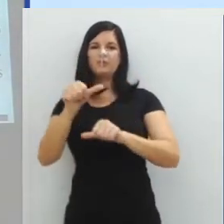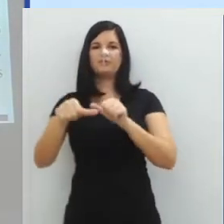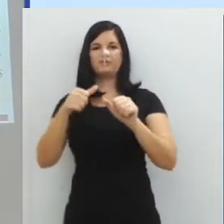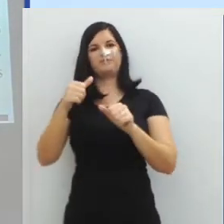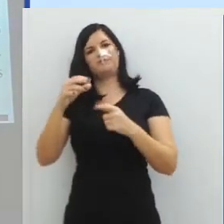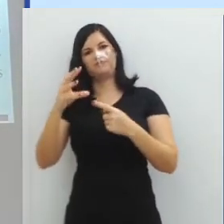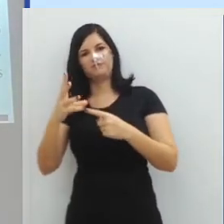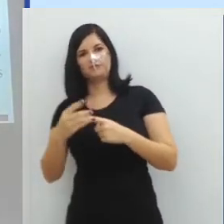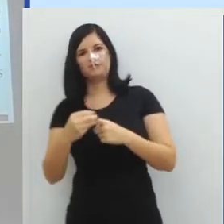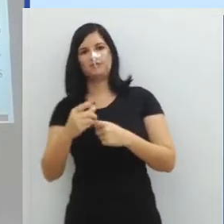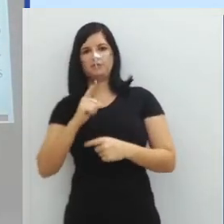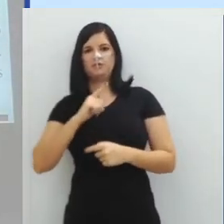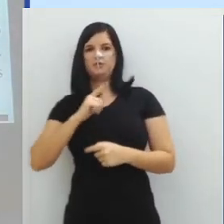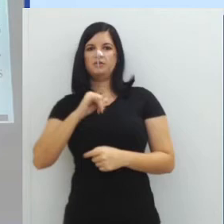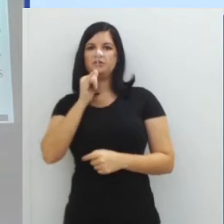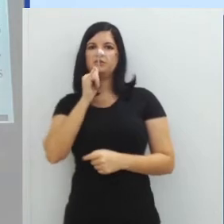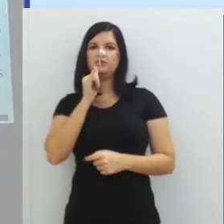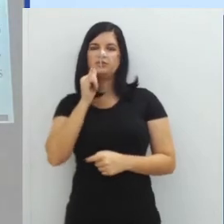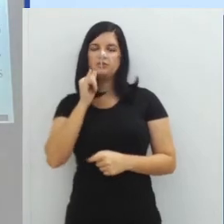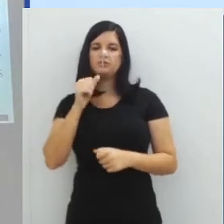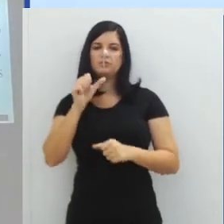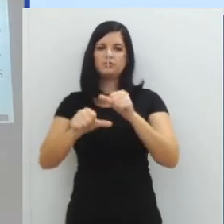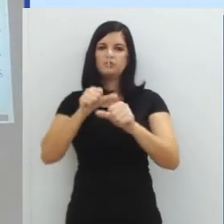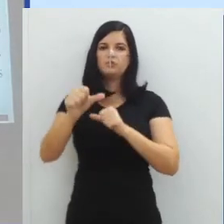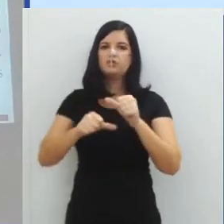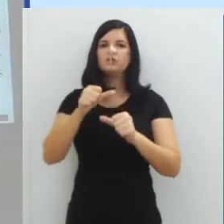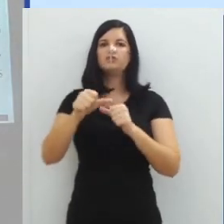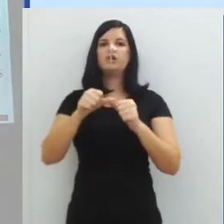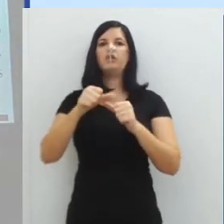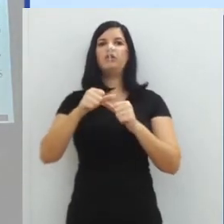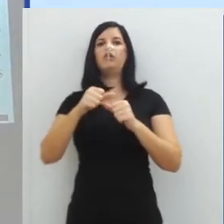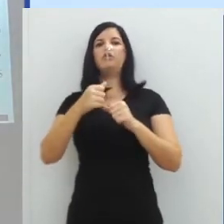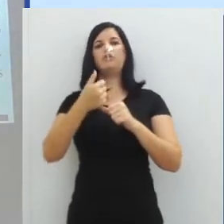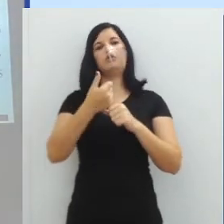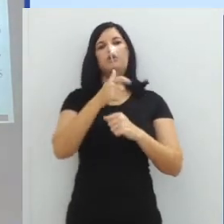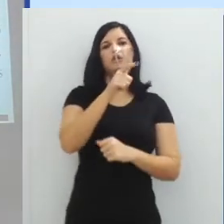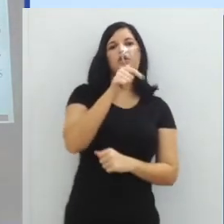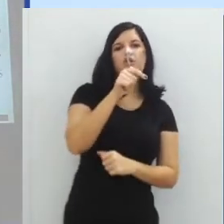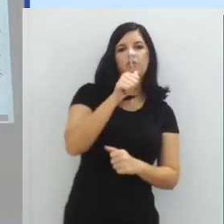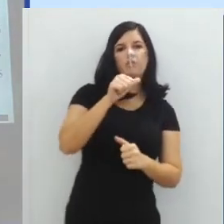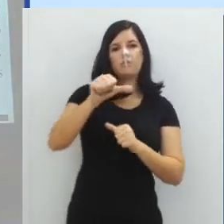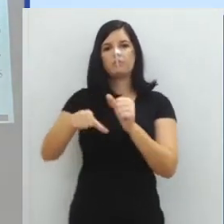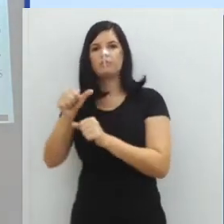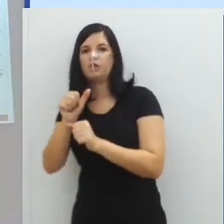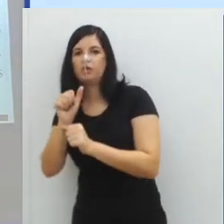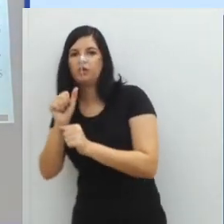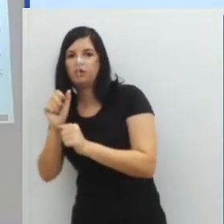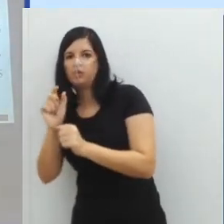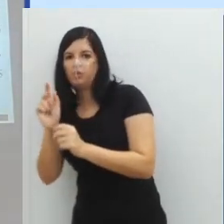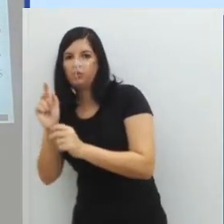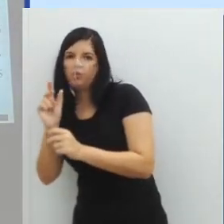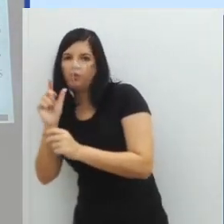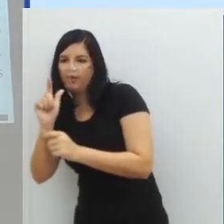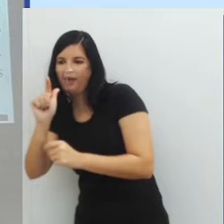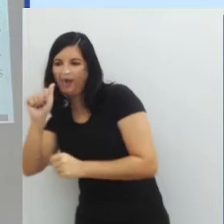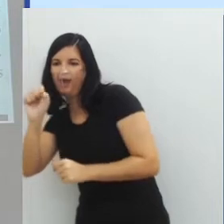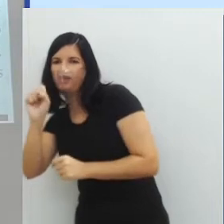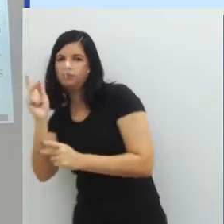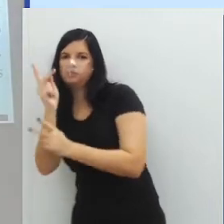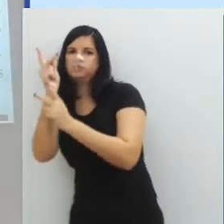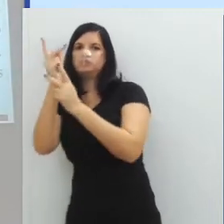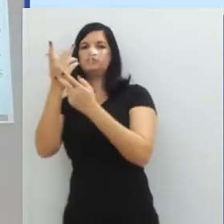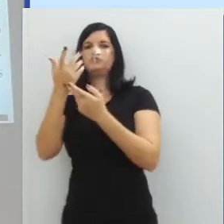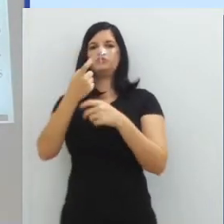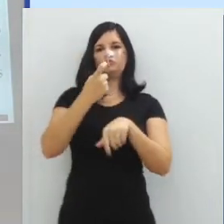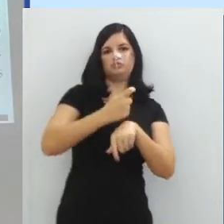alguns exemplos, as mudanças de estados físicos, mudança de estado líquido, gasoso, sólido por líquido, a quebrar